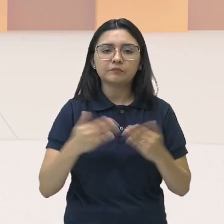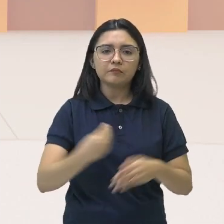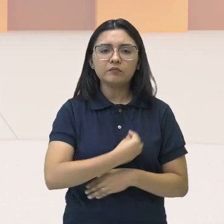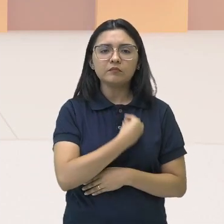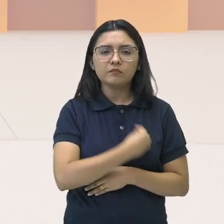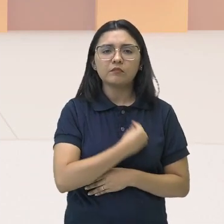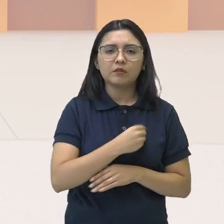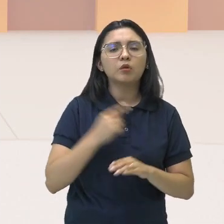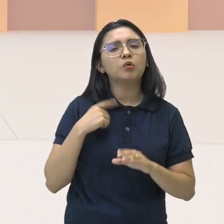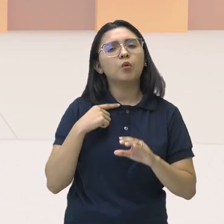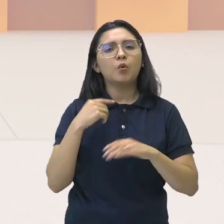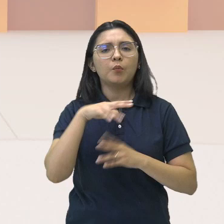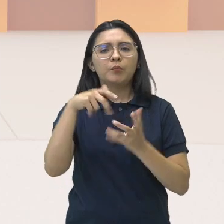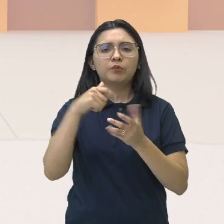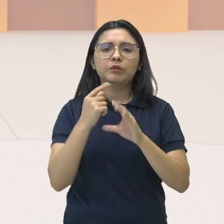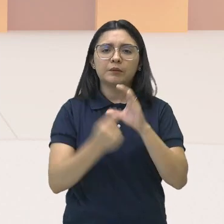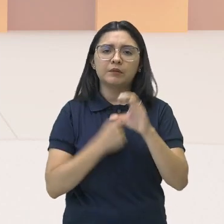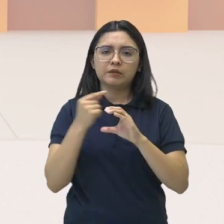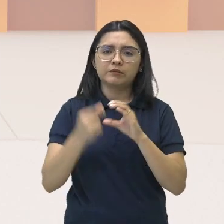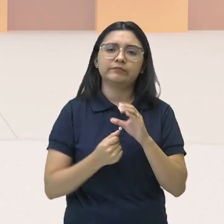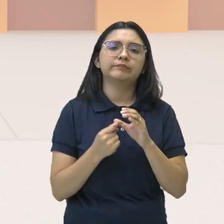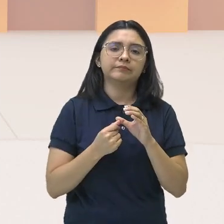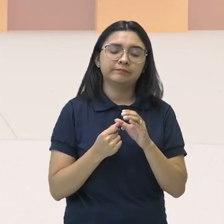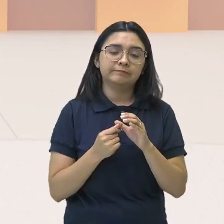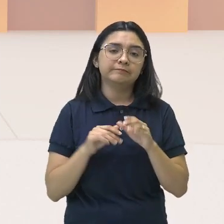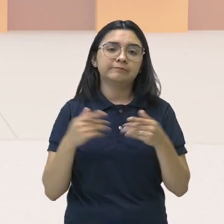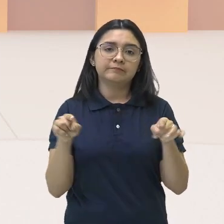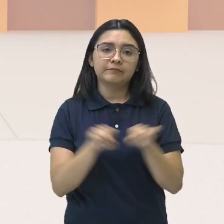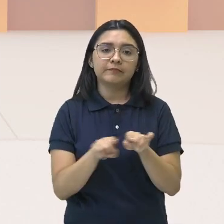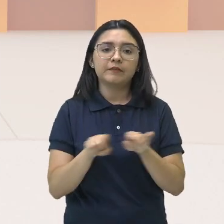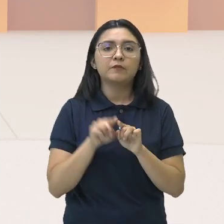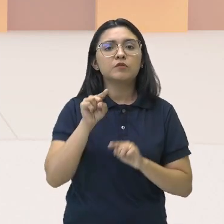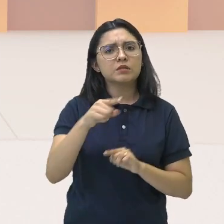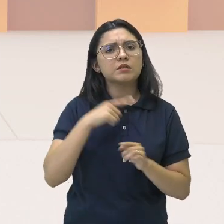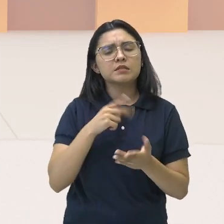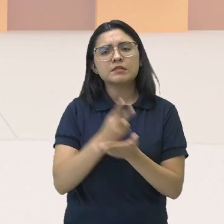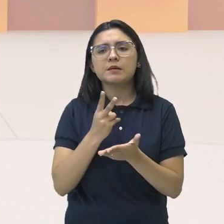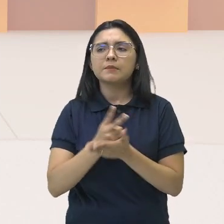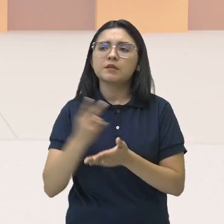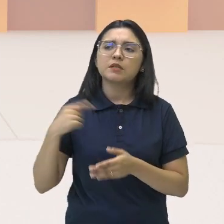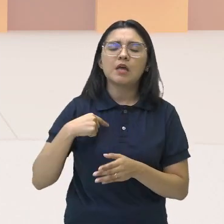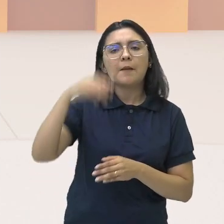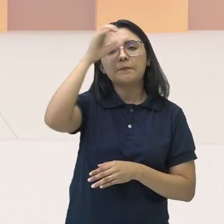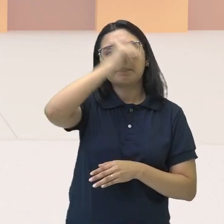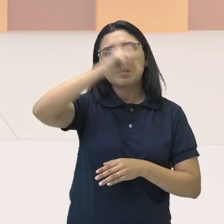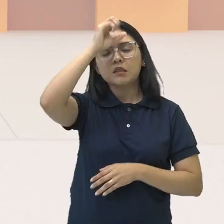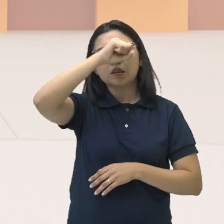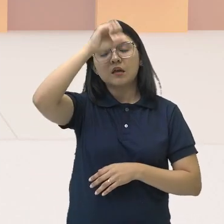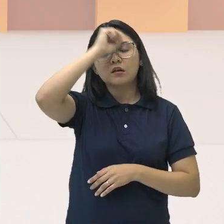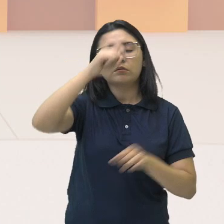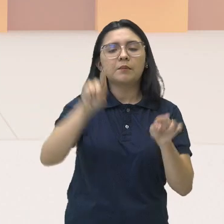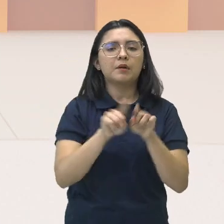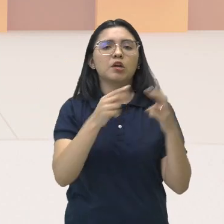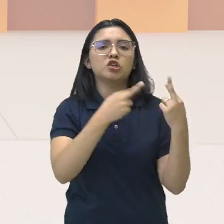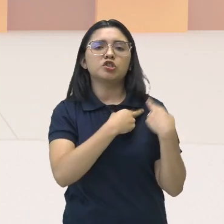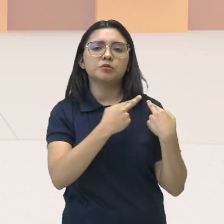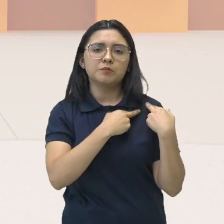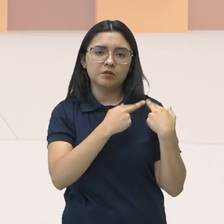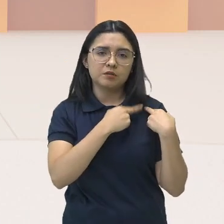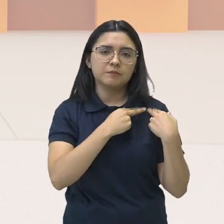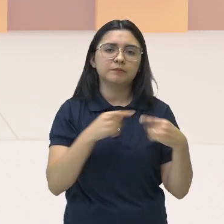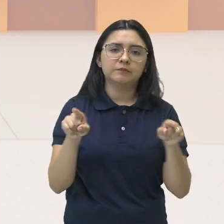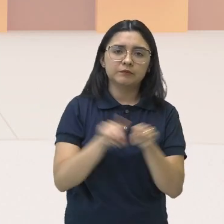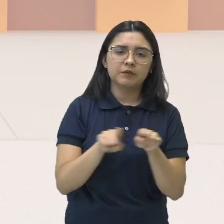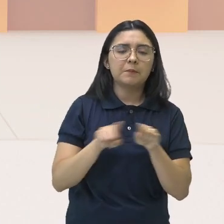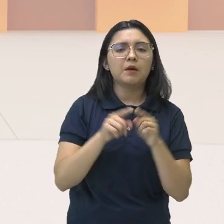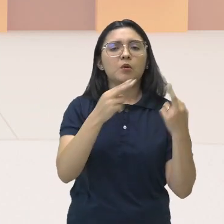de um mundo capitalista, acontece a questão da concorrência e a questão é de você sempre estar se atualizando, sempre com muita responsabilidade, muito bom senso,